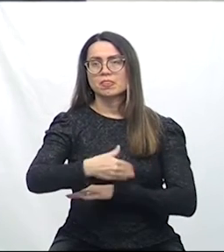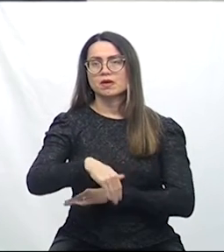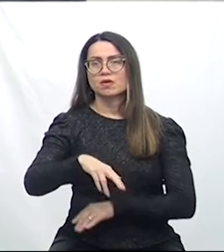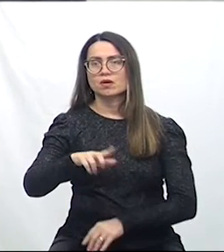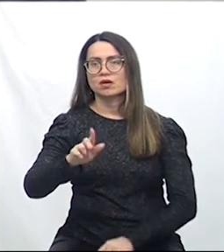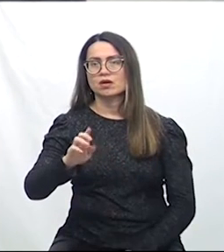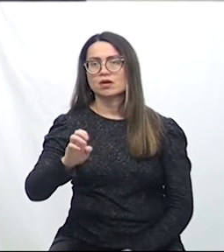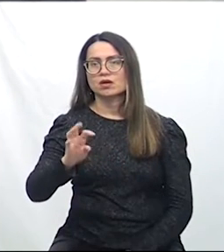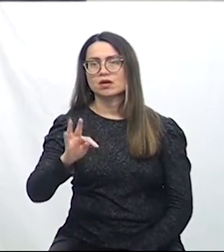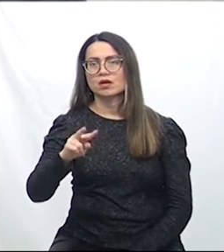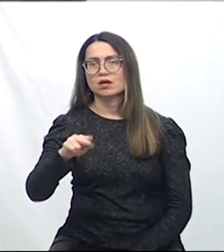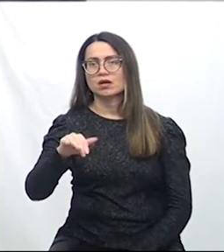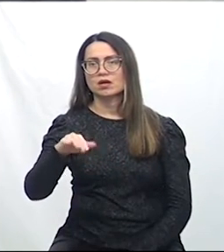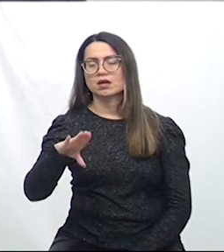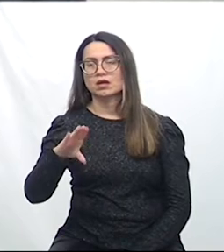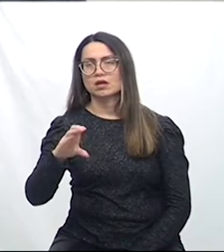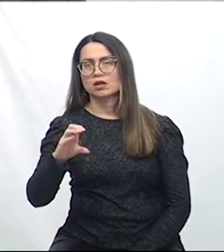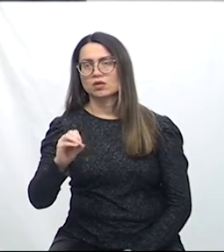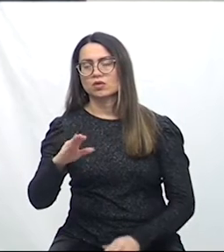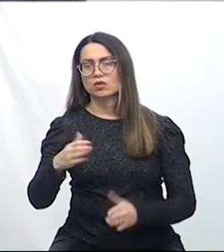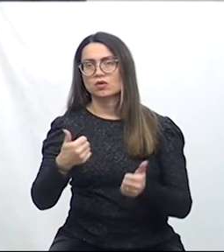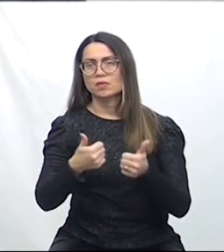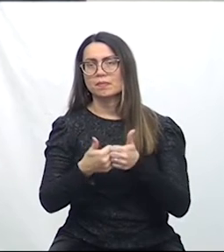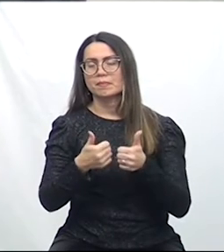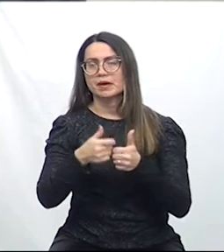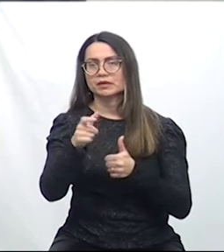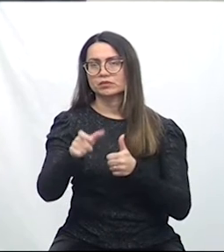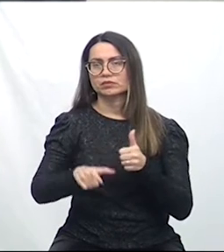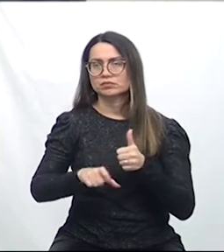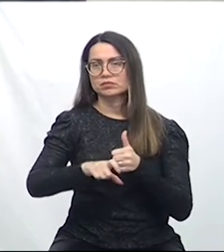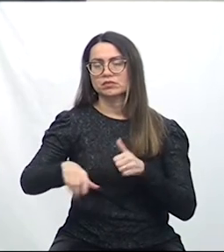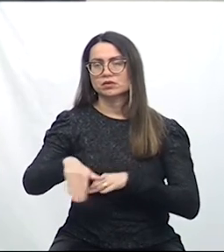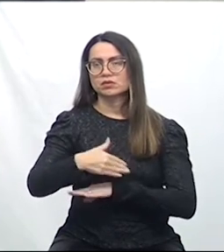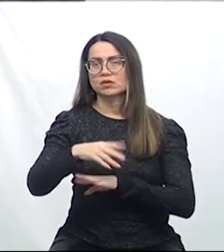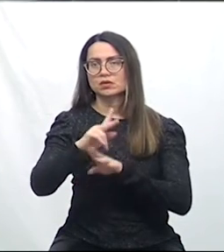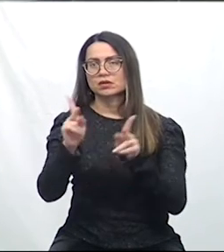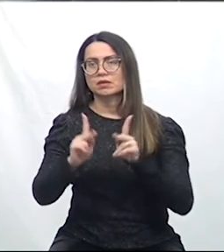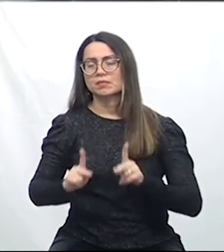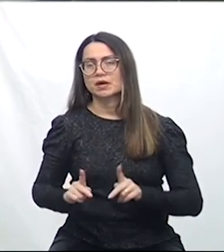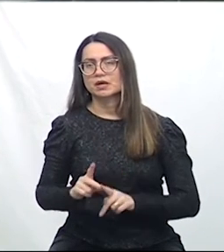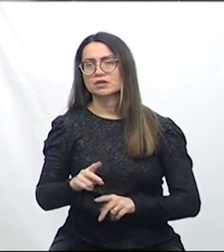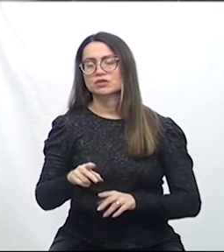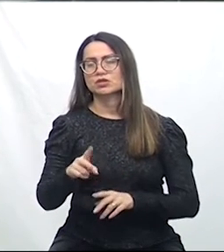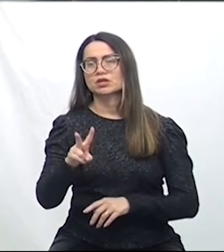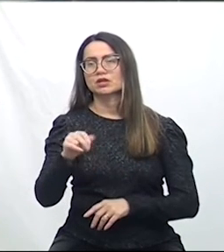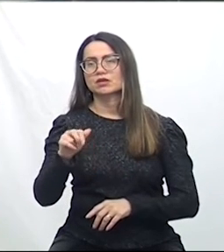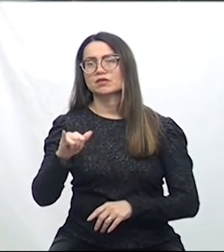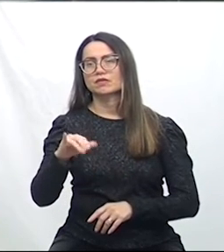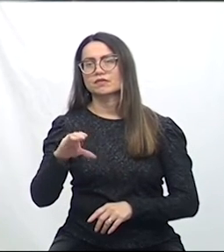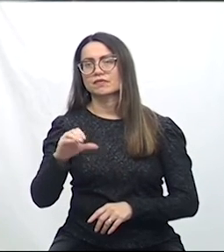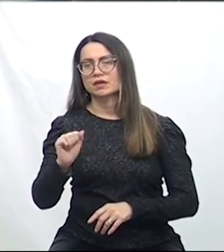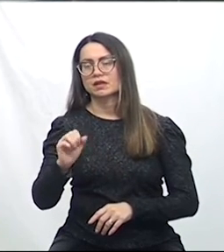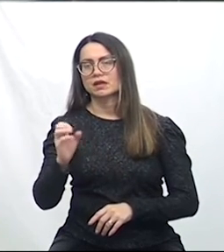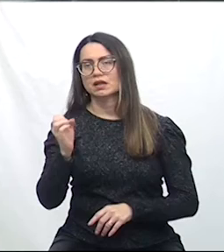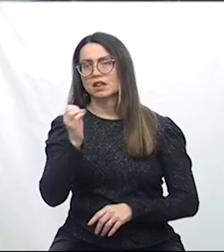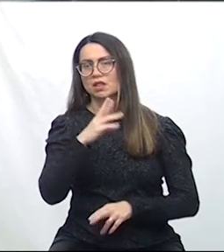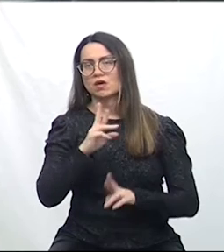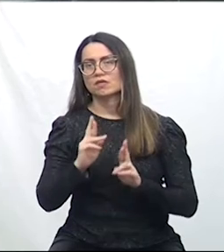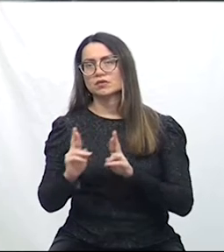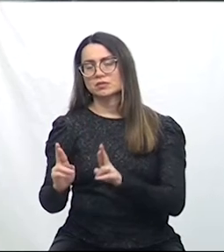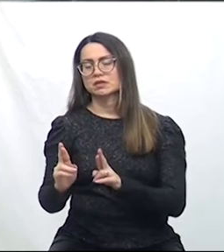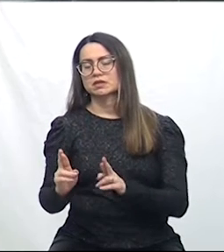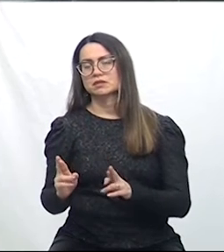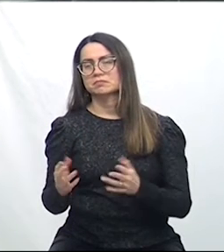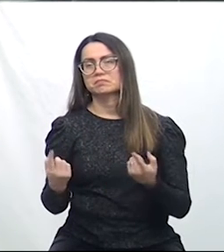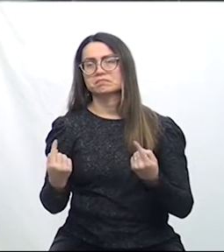Albino, próximo ao cruzamento com a Rua da Paz, bairro Vila Nova Esperança. O requerimento está em discussão. Não havendo quem queira discutir,